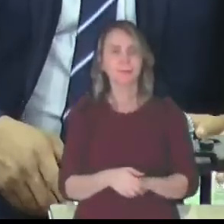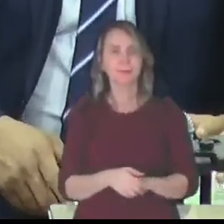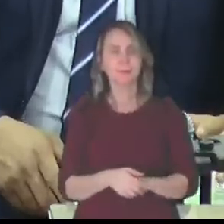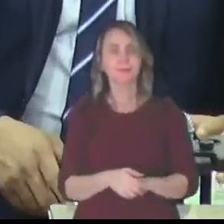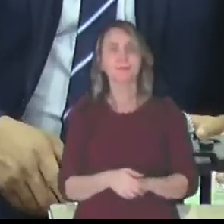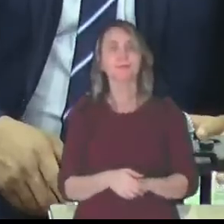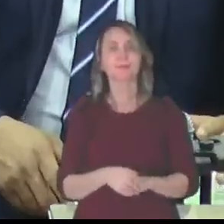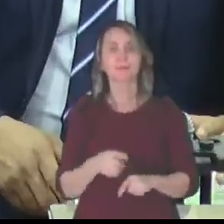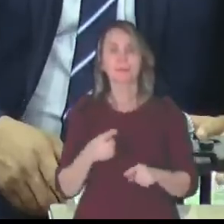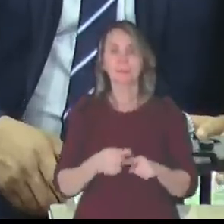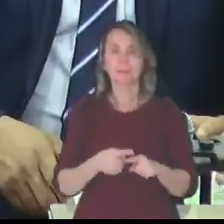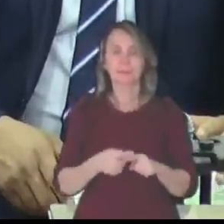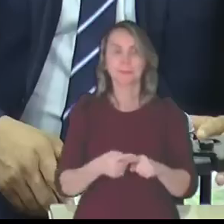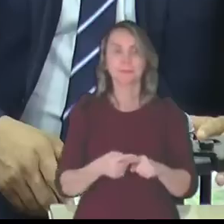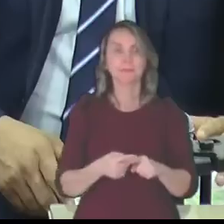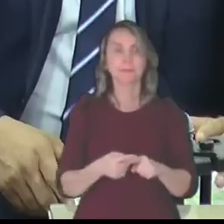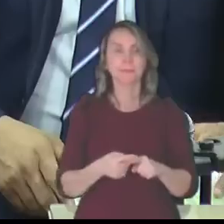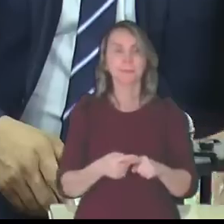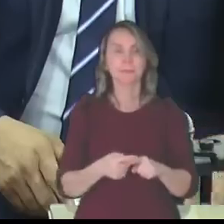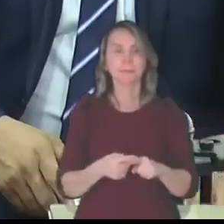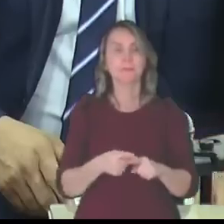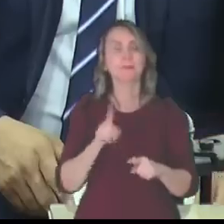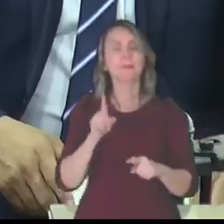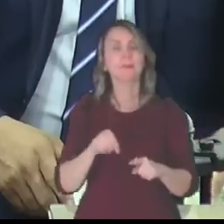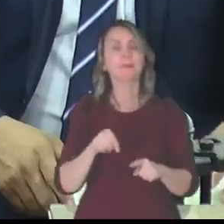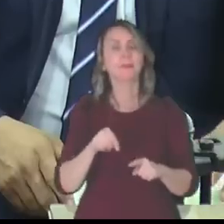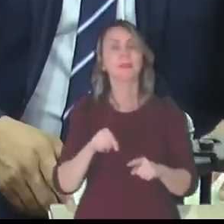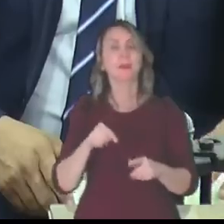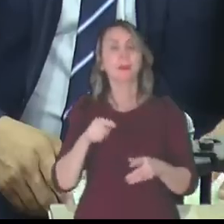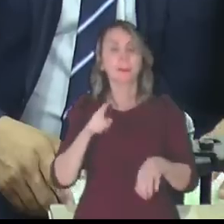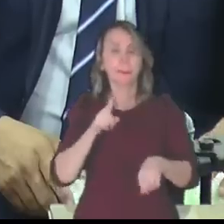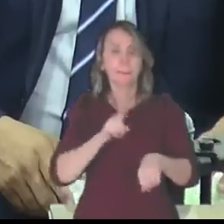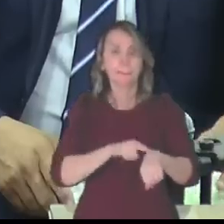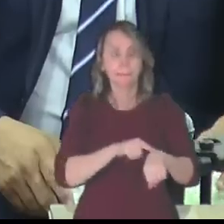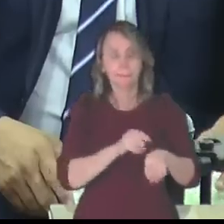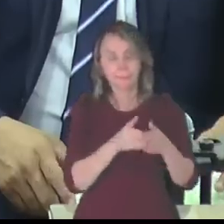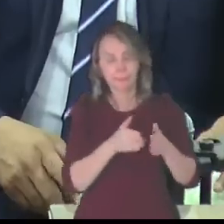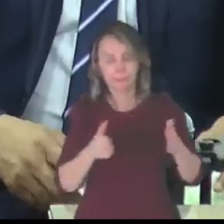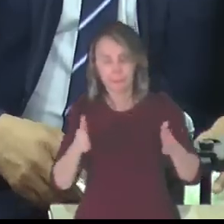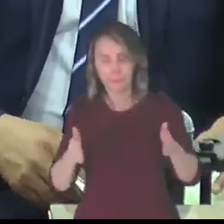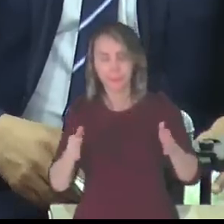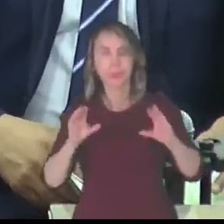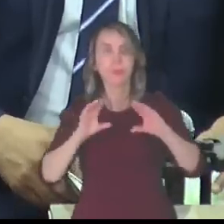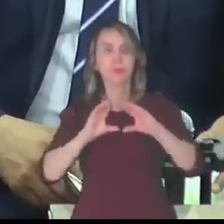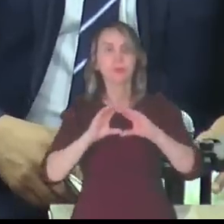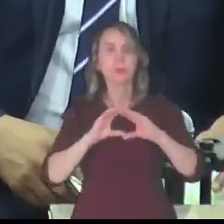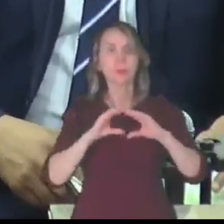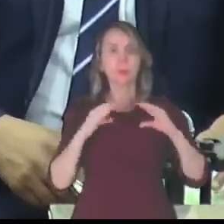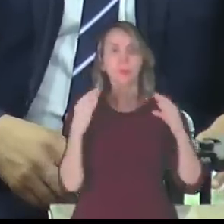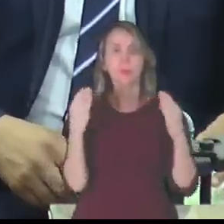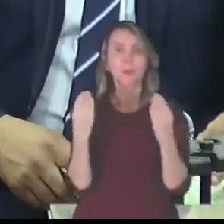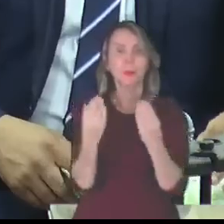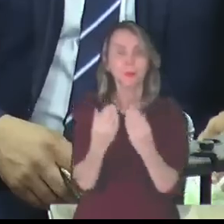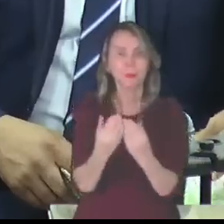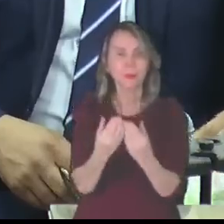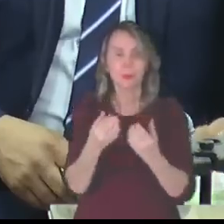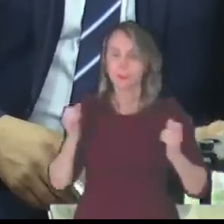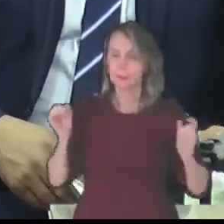a Bíblia diz que no capítulo 15 era tempo de convenção e em tempo de conversão os pastores não oram glória de Deus